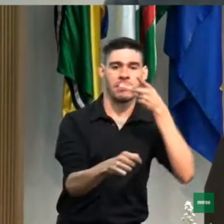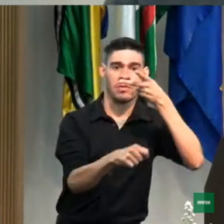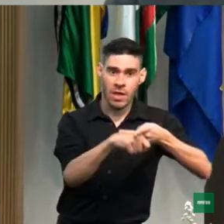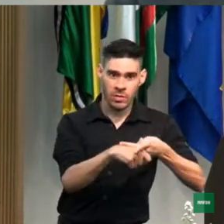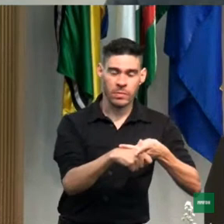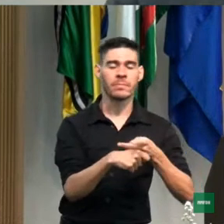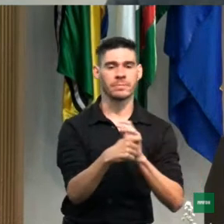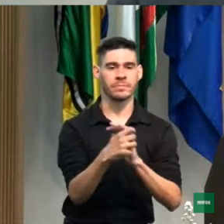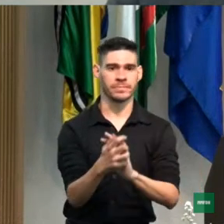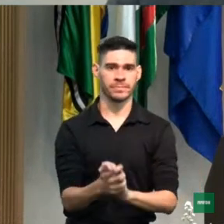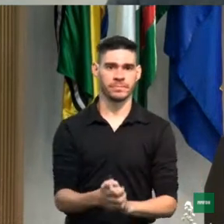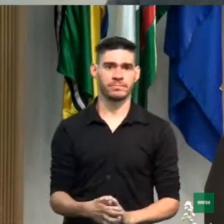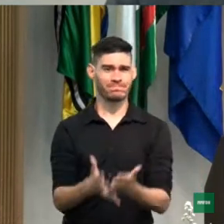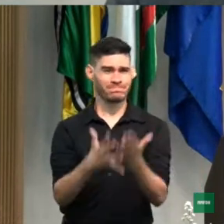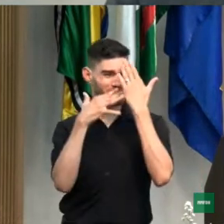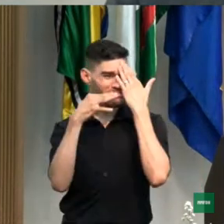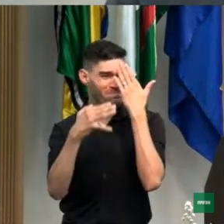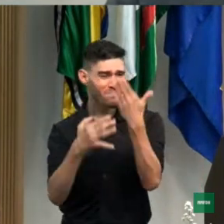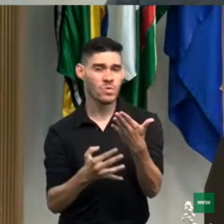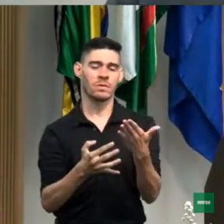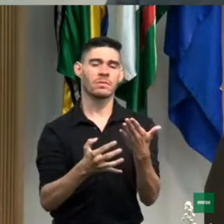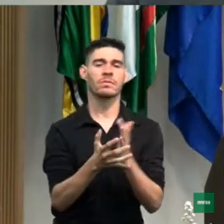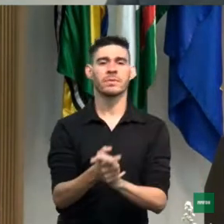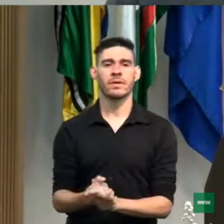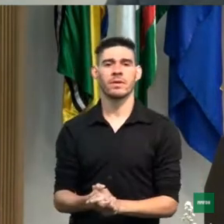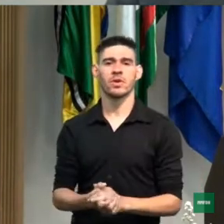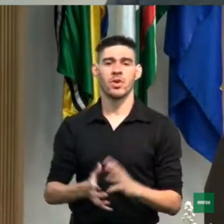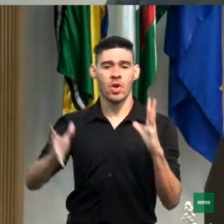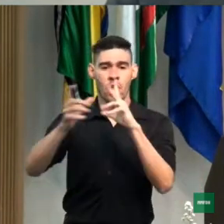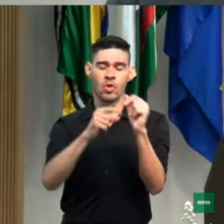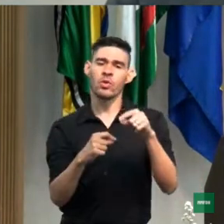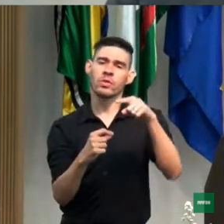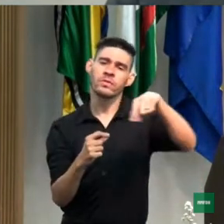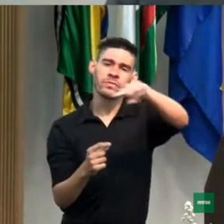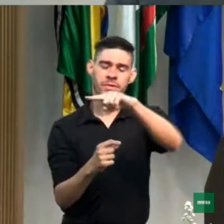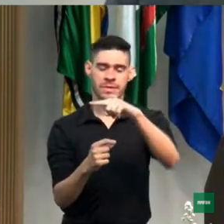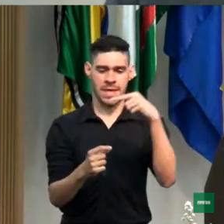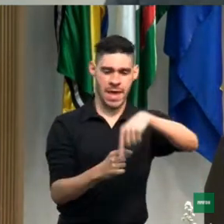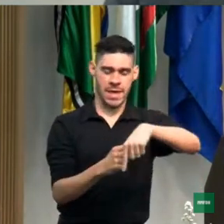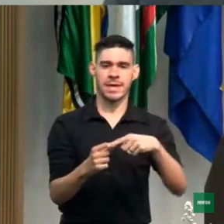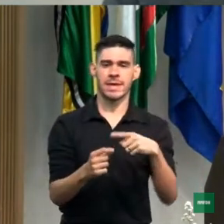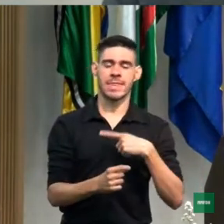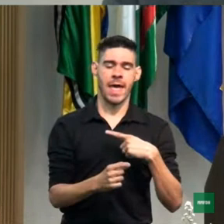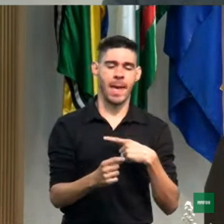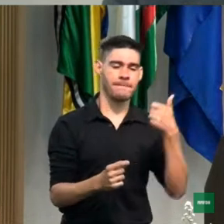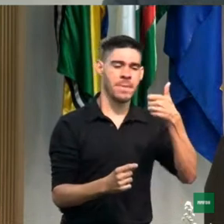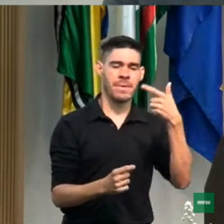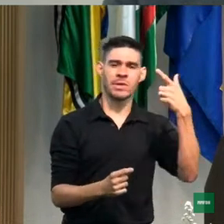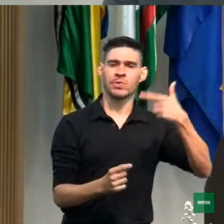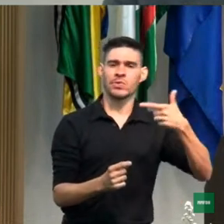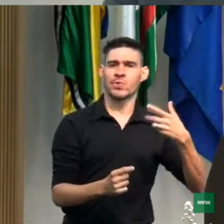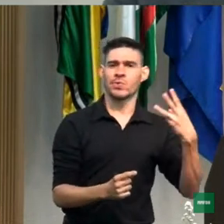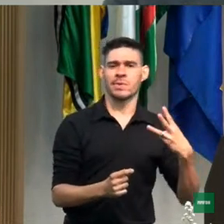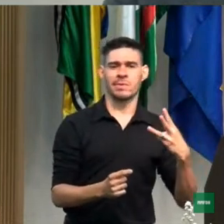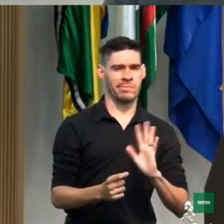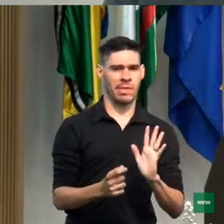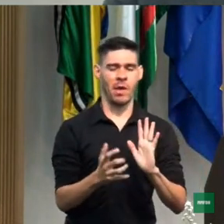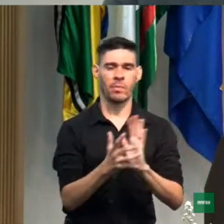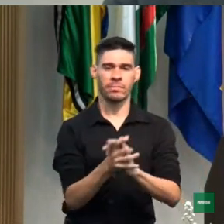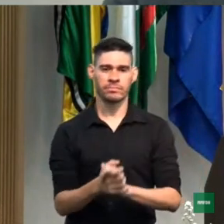obrigado. Mas todos vocês, eu aqui não teria a categoria primeiro, segundo e terceiro lugar. Todos vocês são